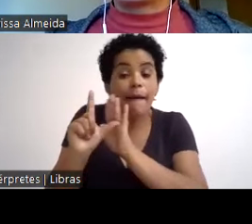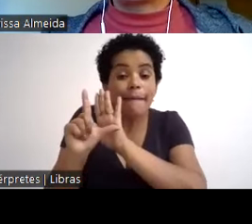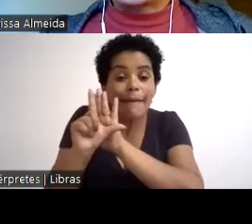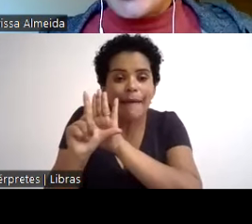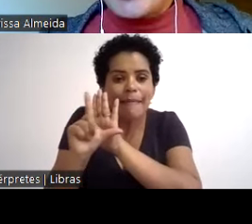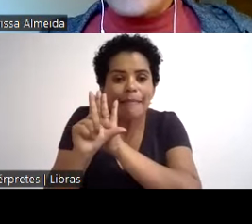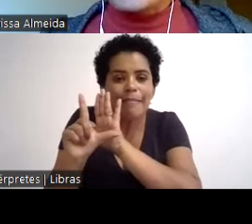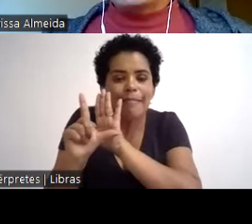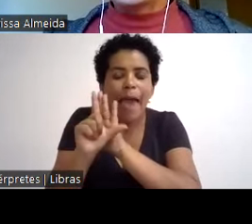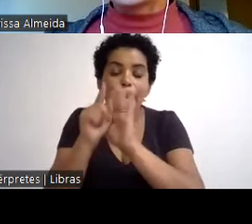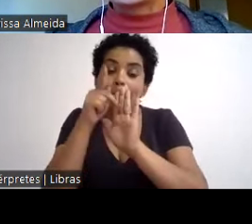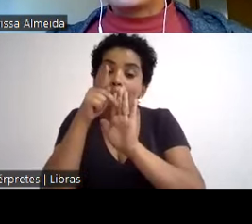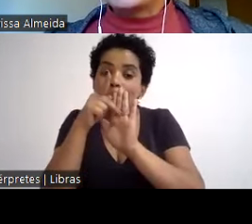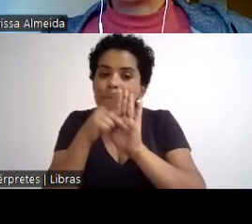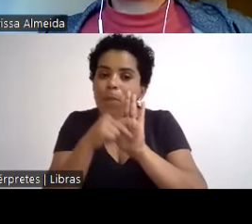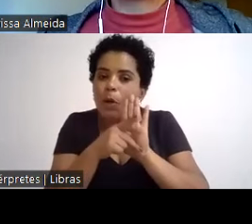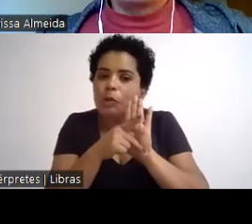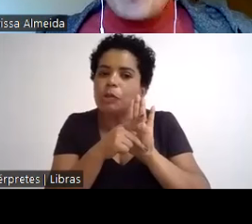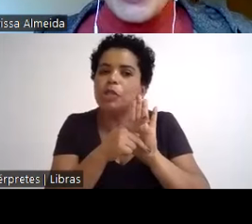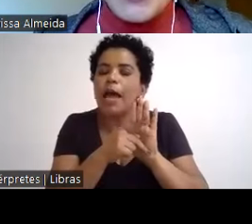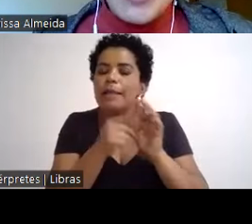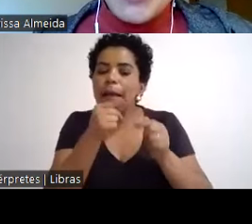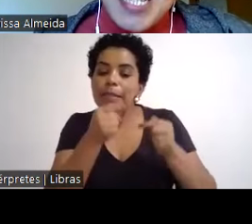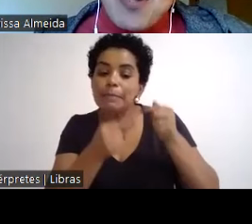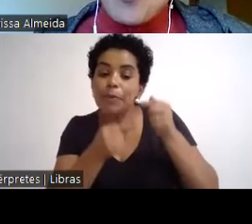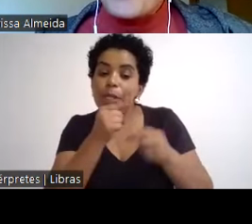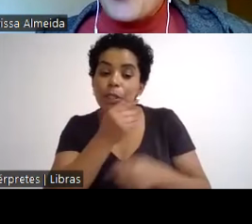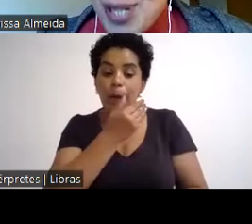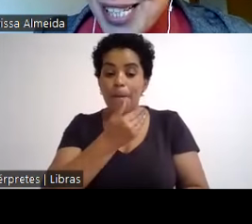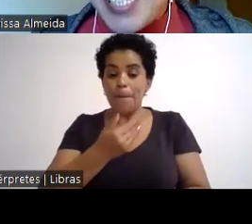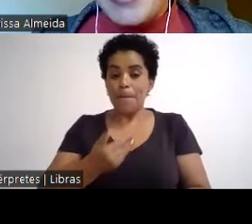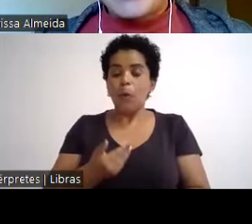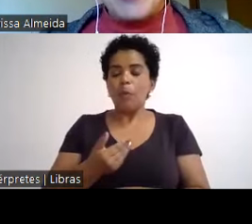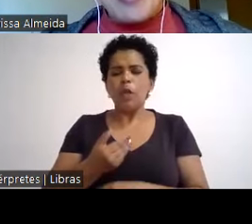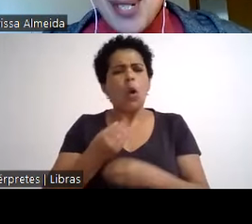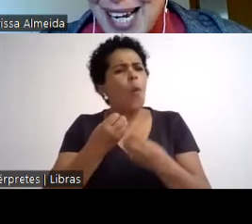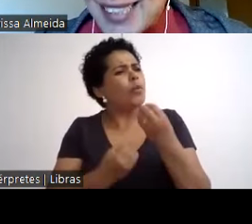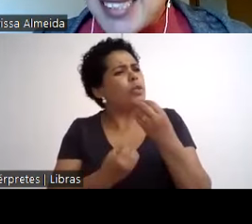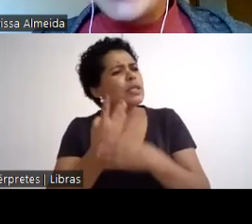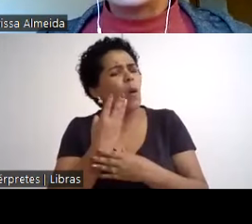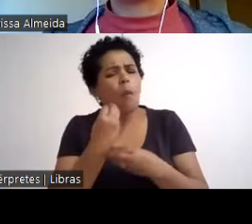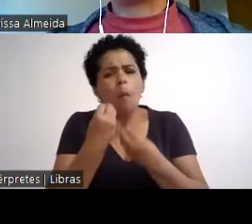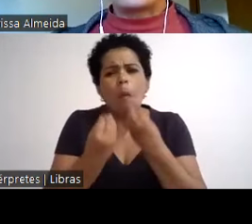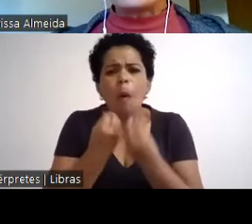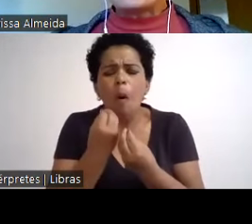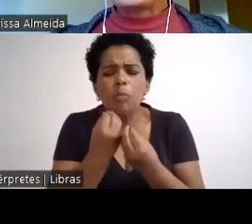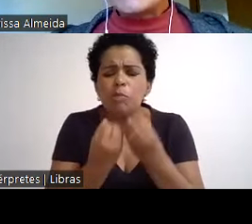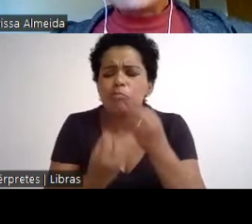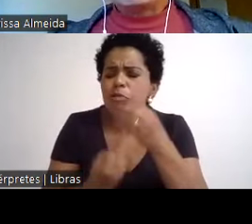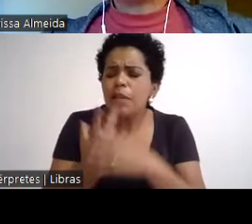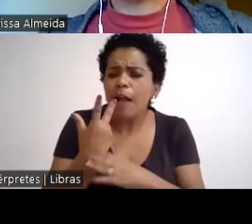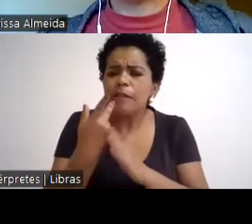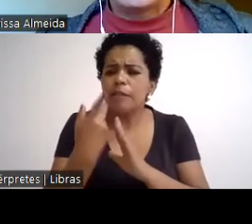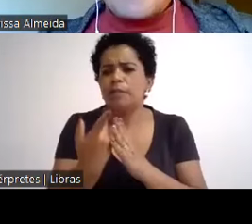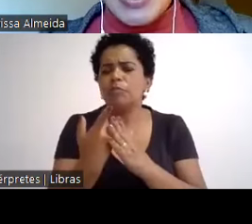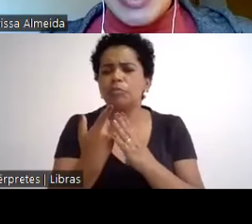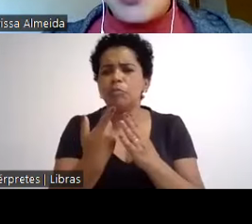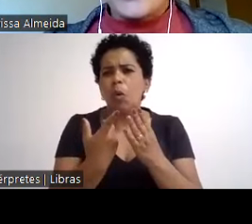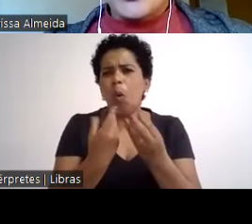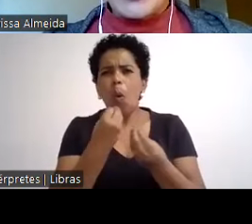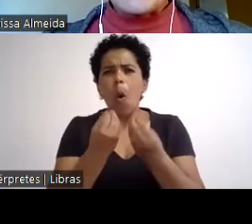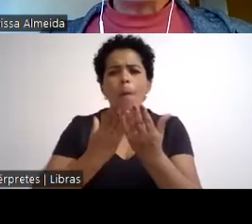que os projetos, como é que as políticas públicas, elas são construídas, elas são elaboradas, qual é o trâmite